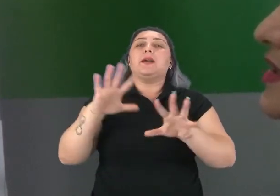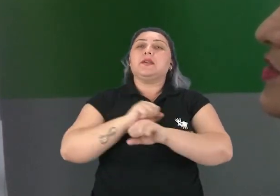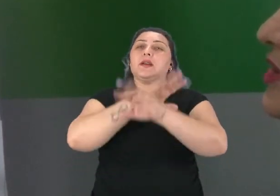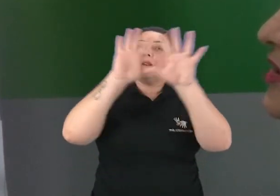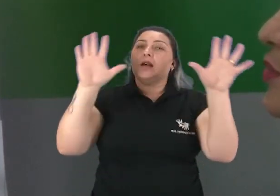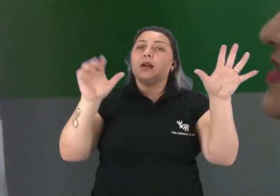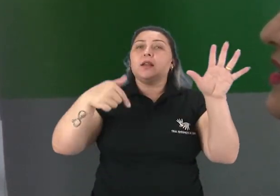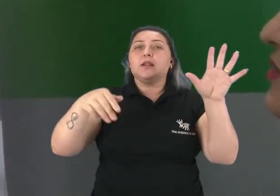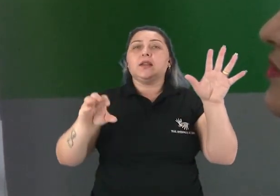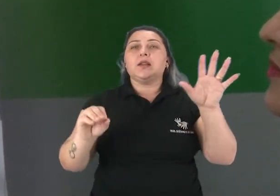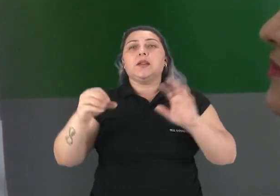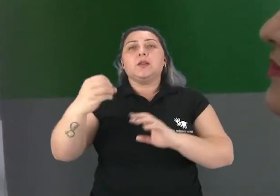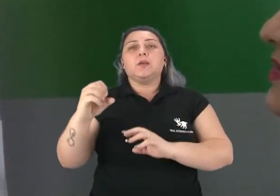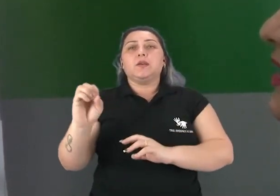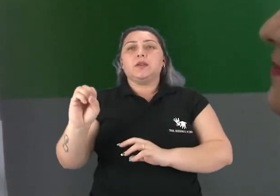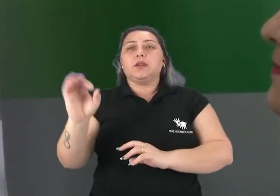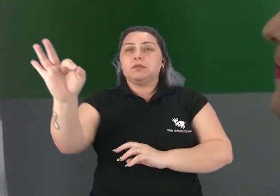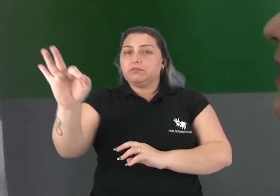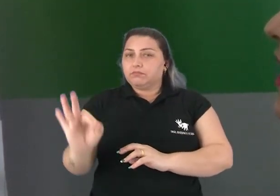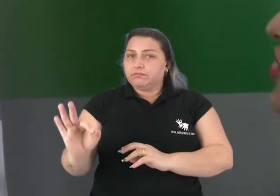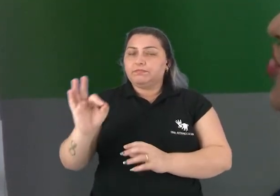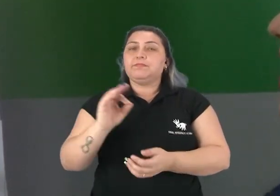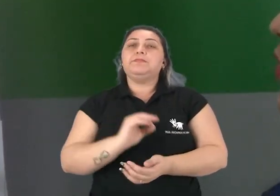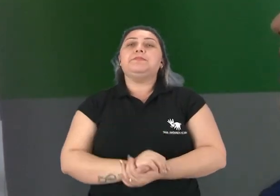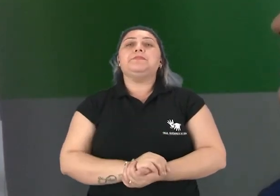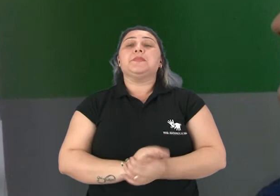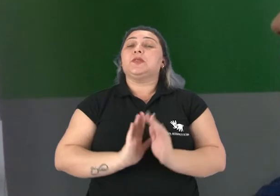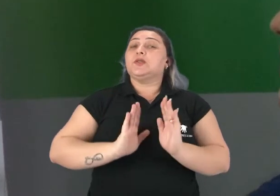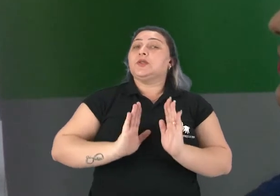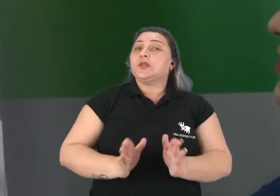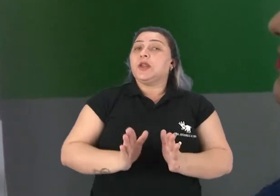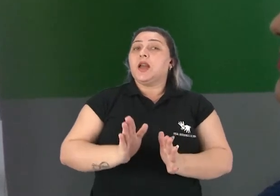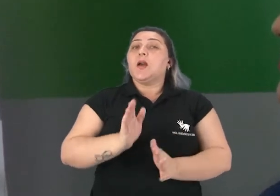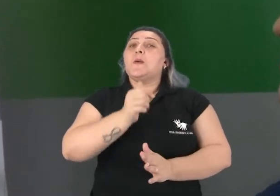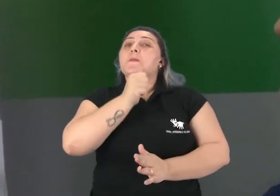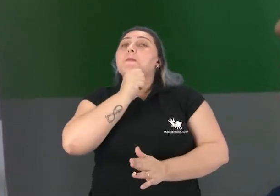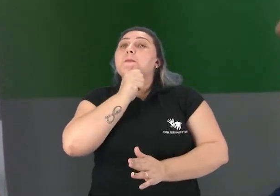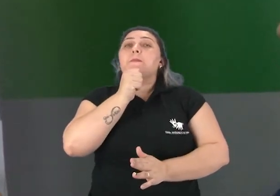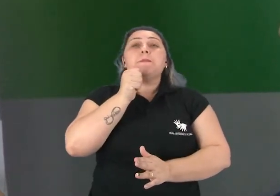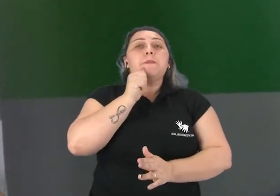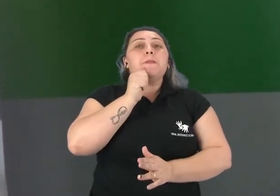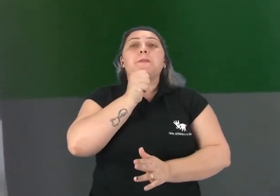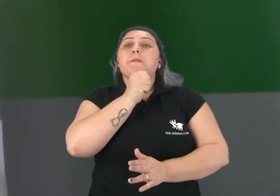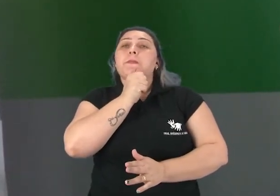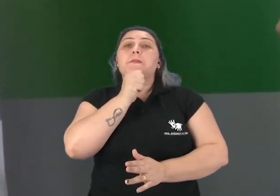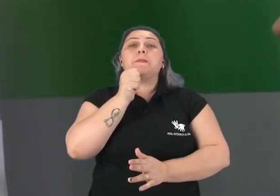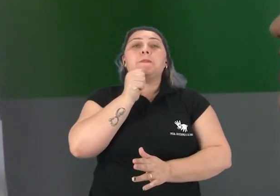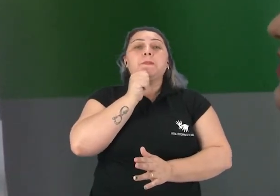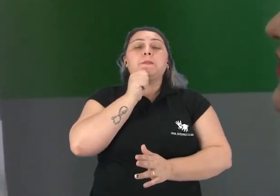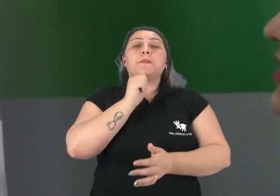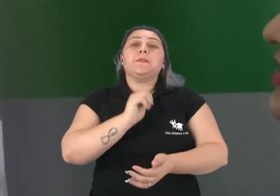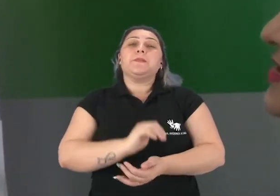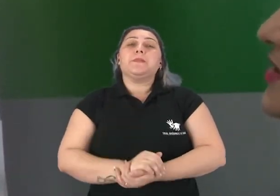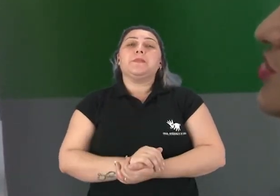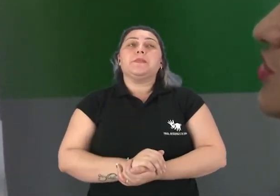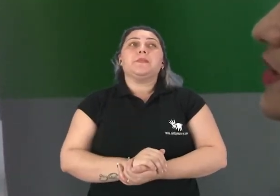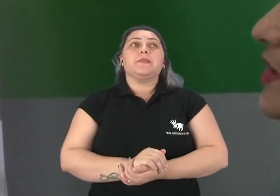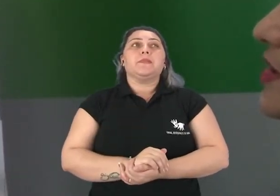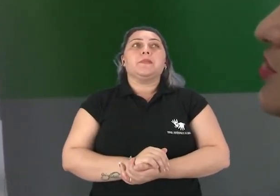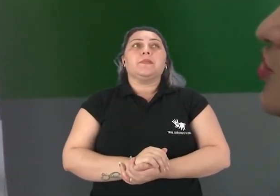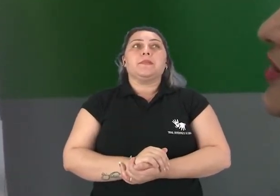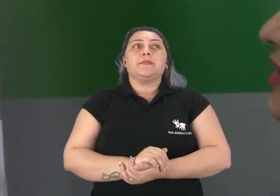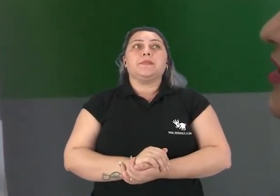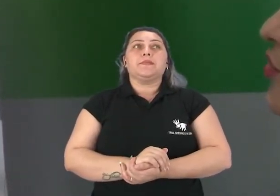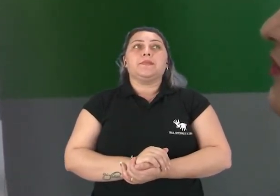aqui de 70% a 80%, tá? Já o Amapá, ó, que ele fica nessa